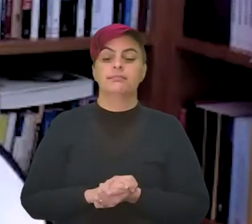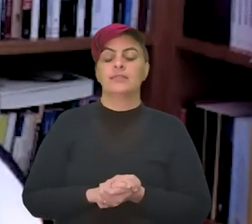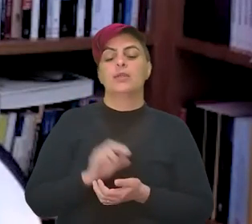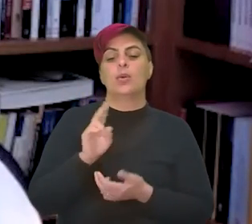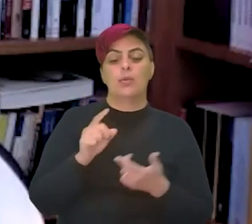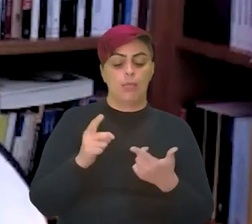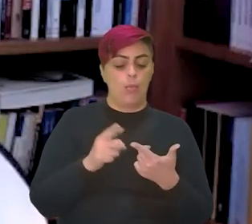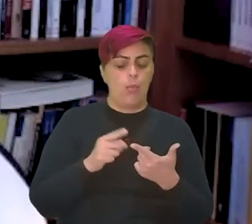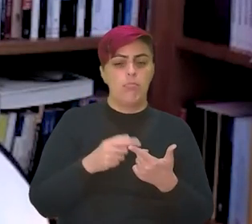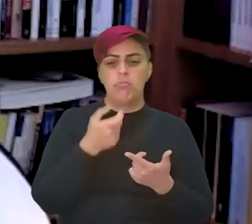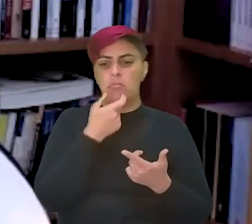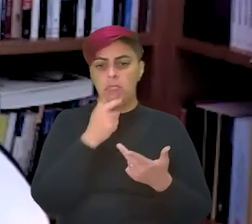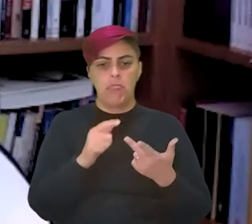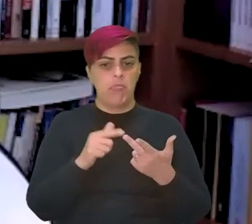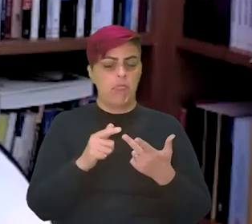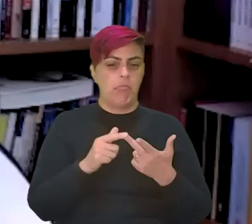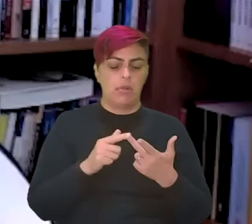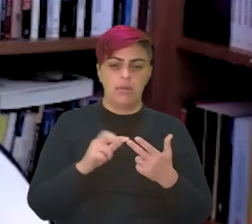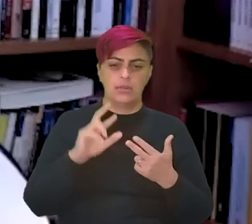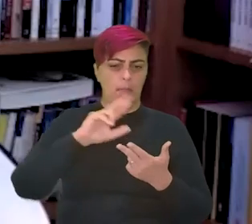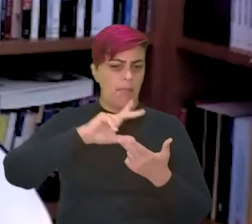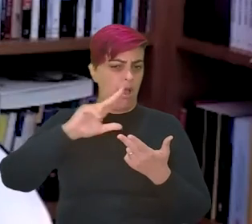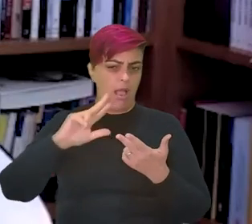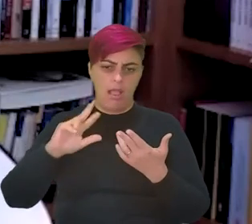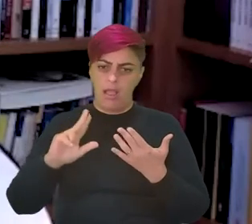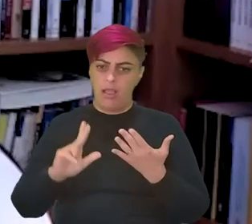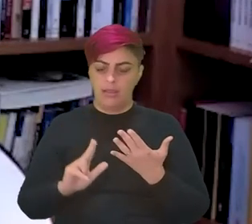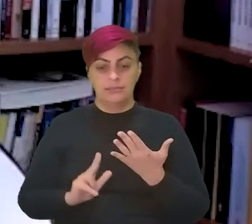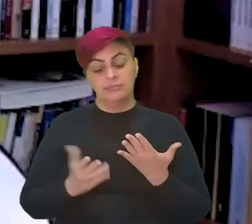trobriandês mesmo, ele usa inglês, ele usa polonês,